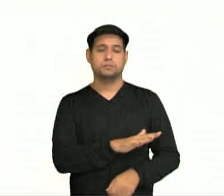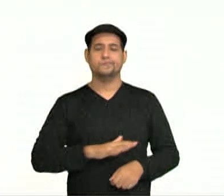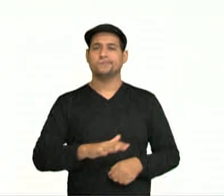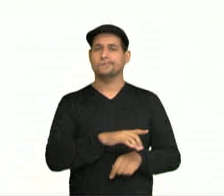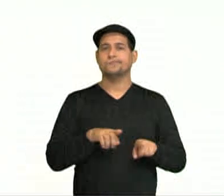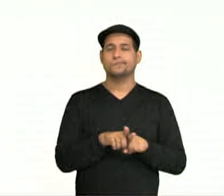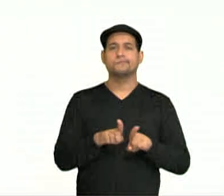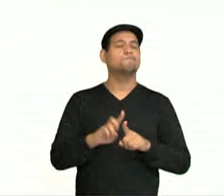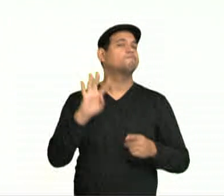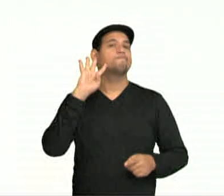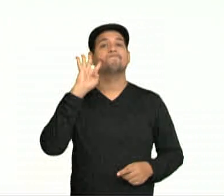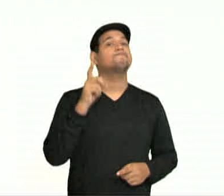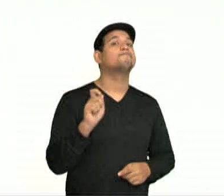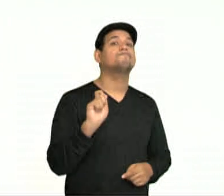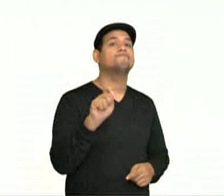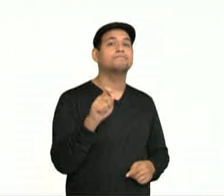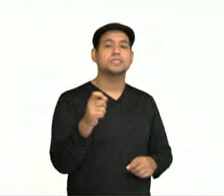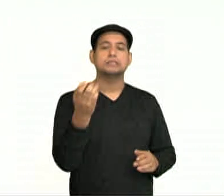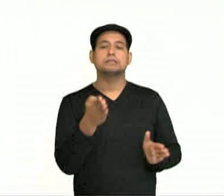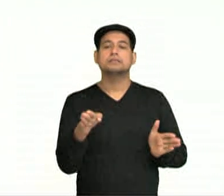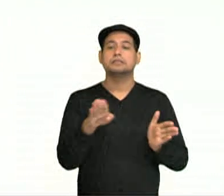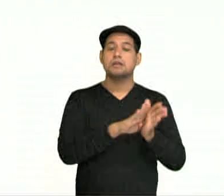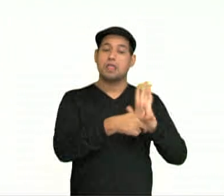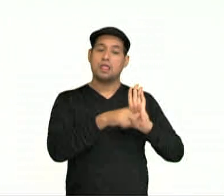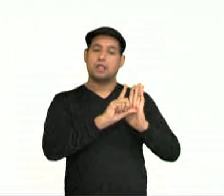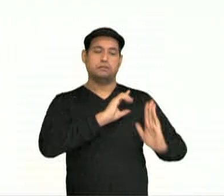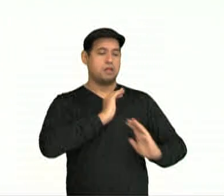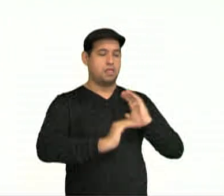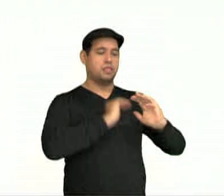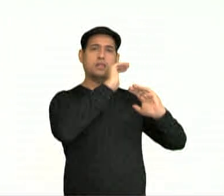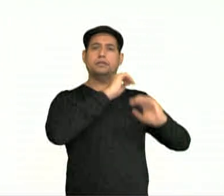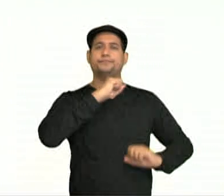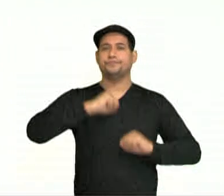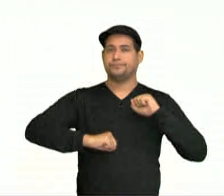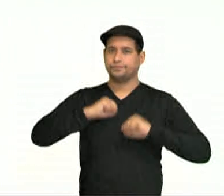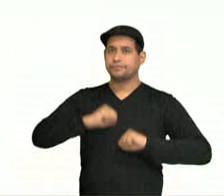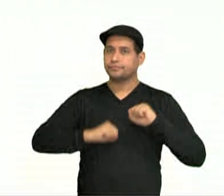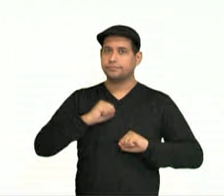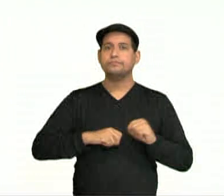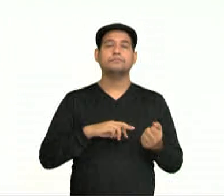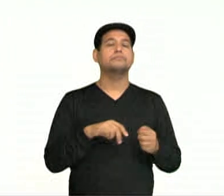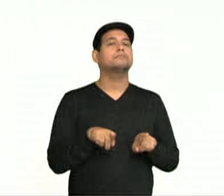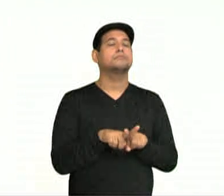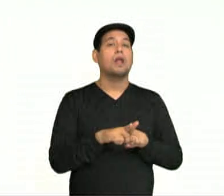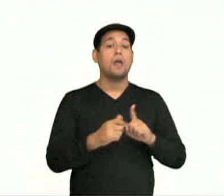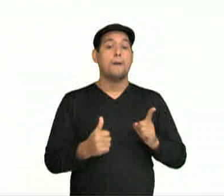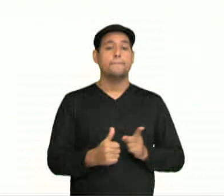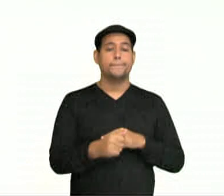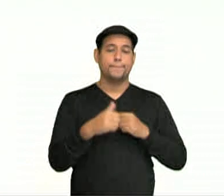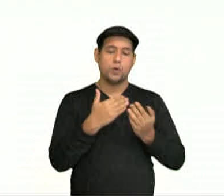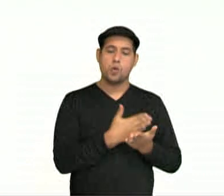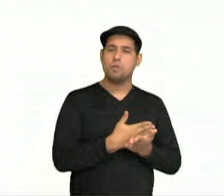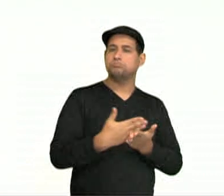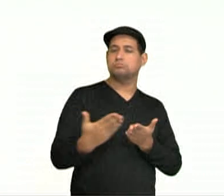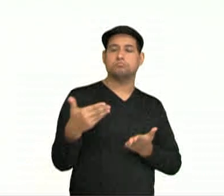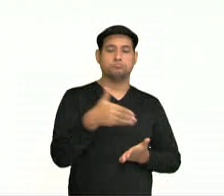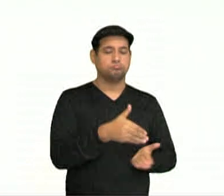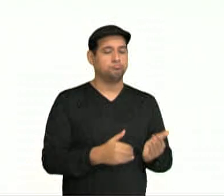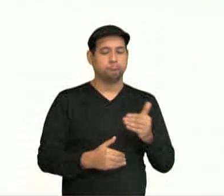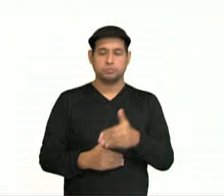funções, vieram antes ali no desenvolvimento industrial do país, foram as primeiras a se instalar, a